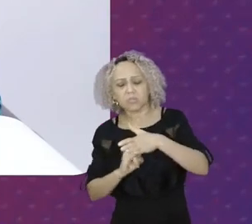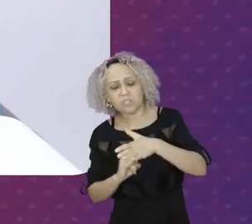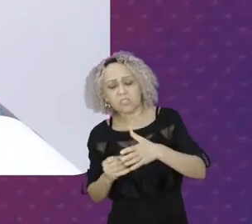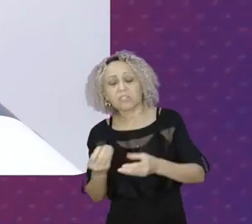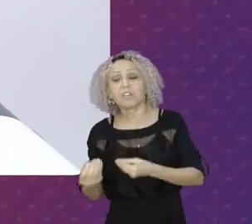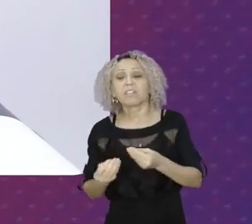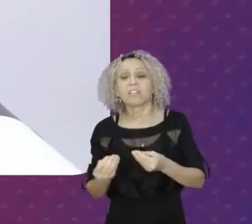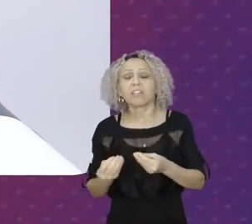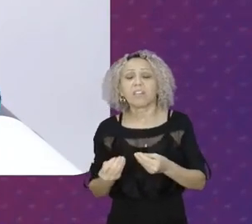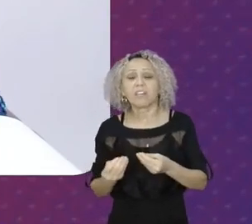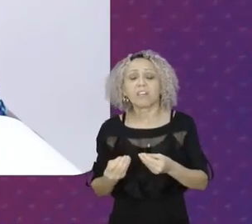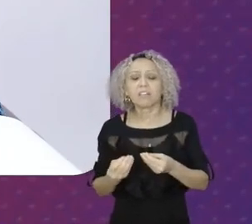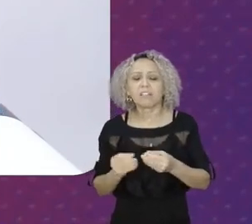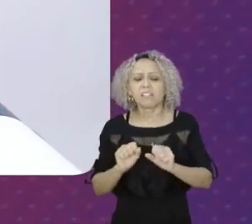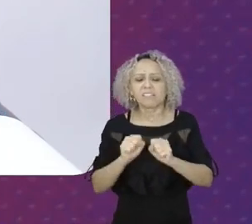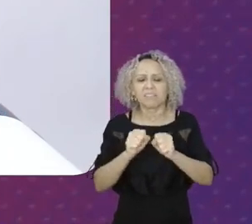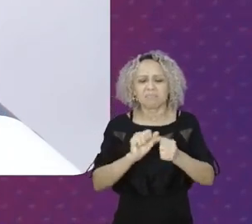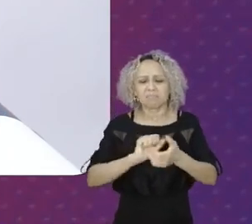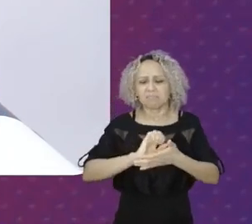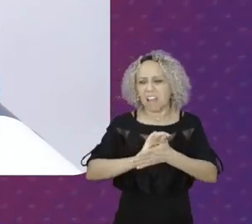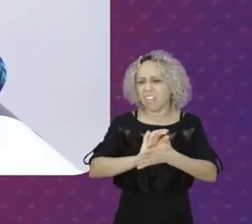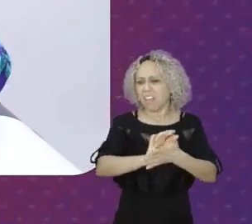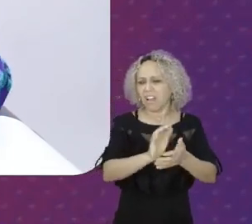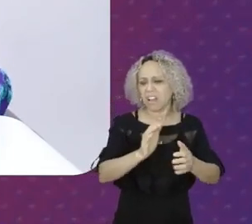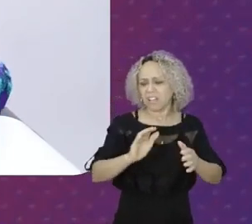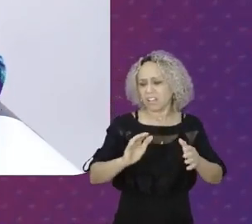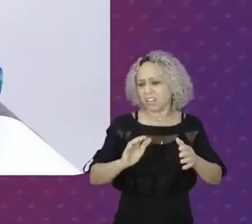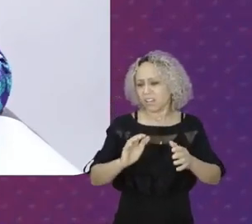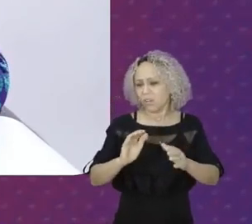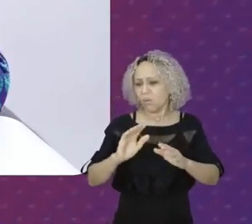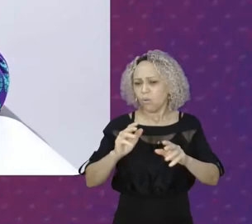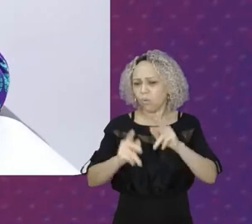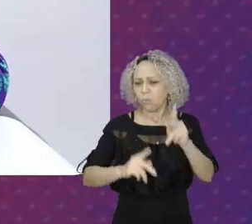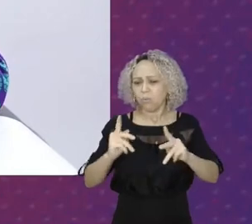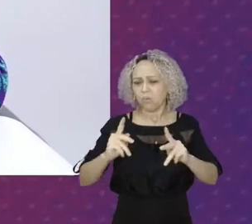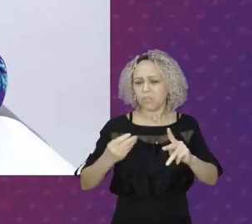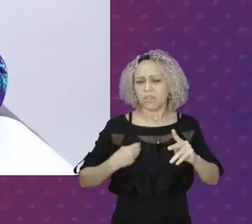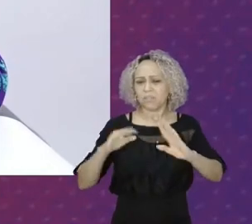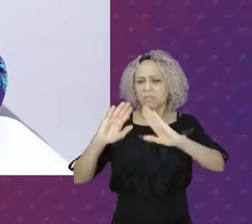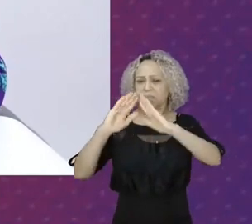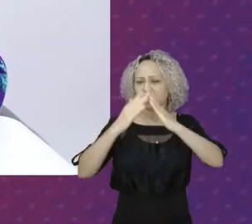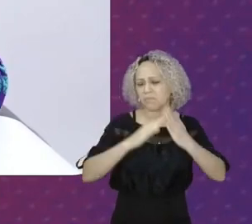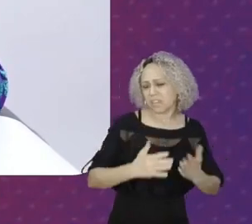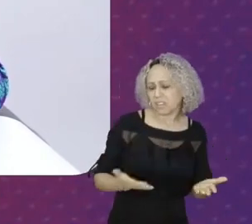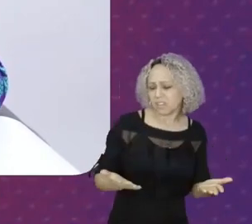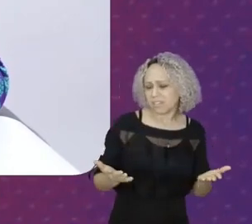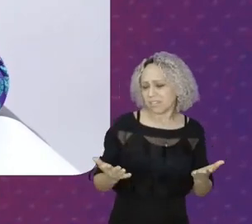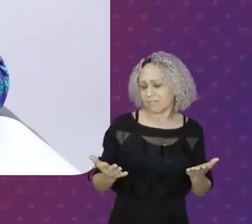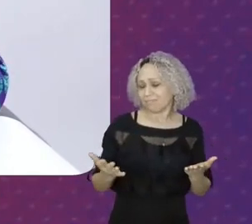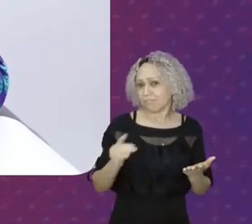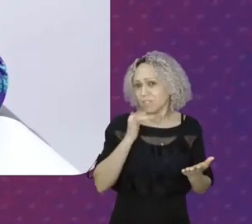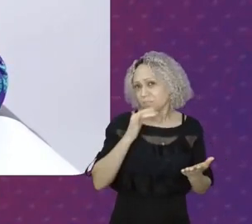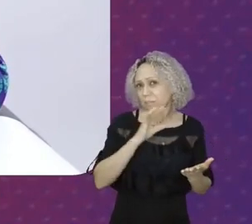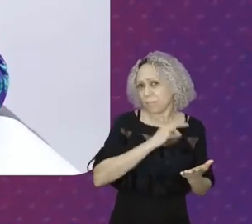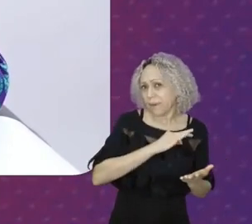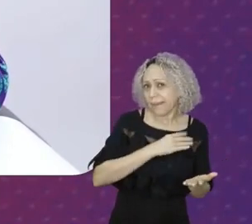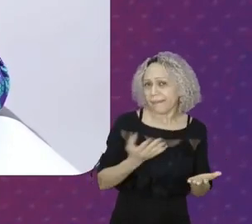incentivar o protagonismo, reconhecer essas iniciativas, potencializá-las, buscar o